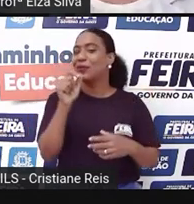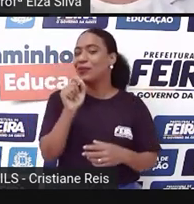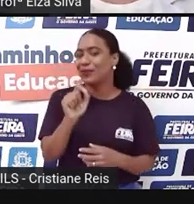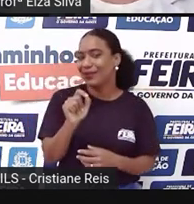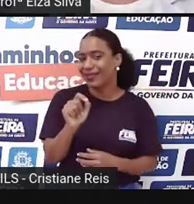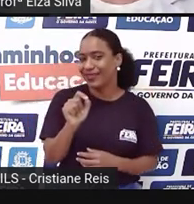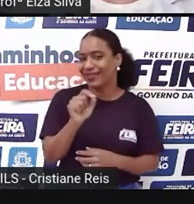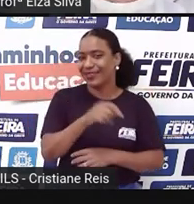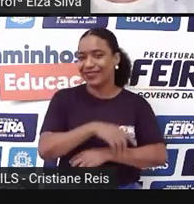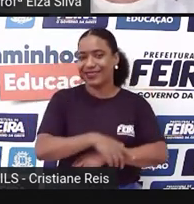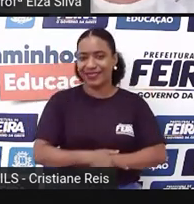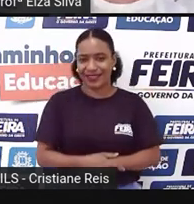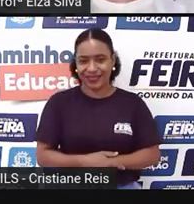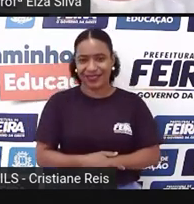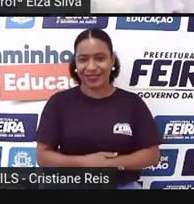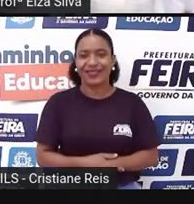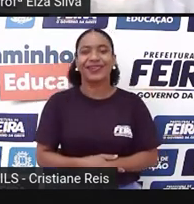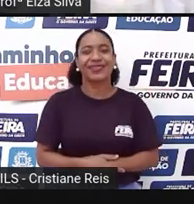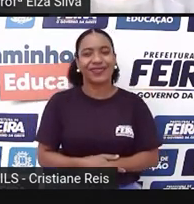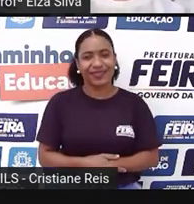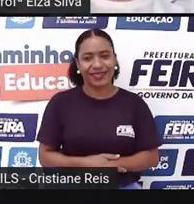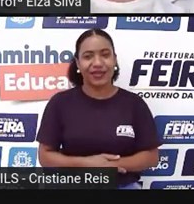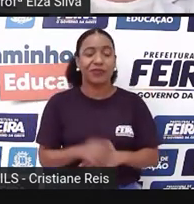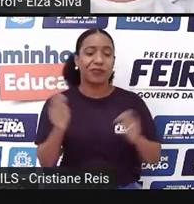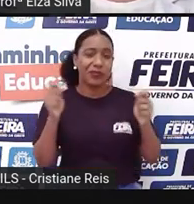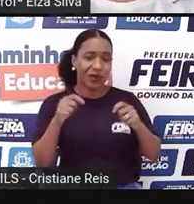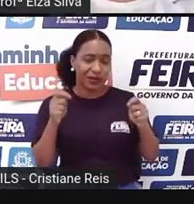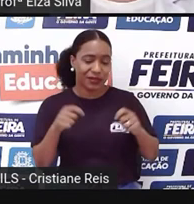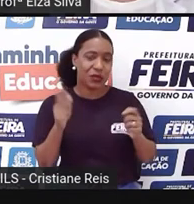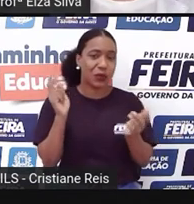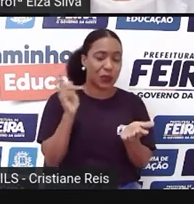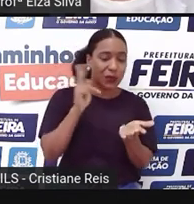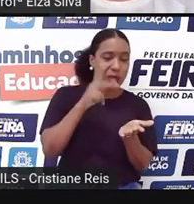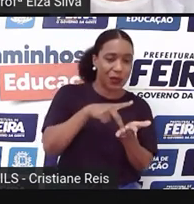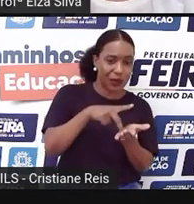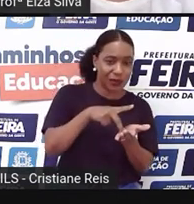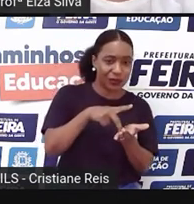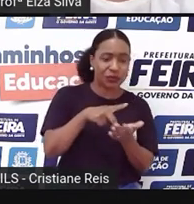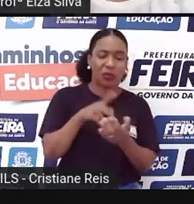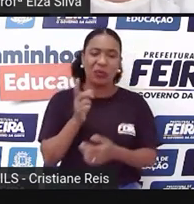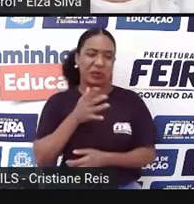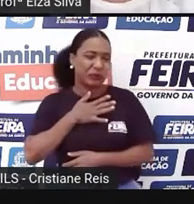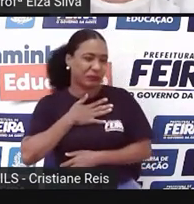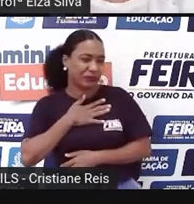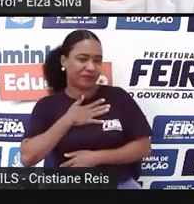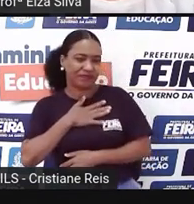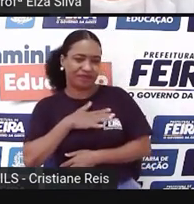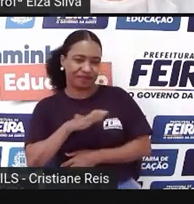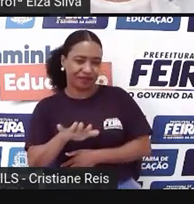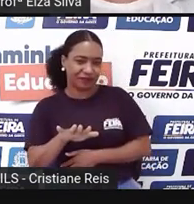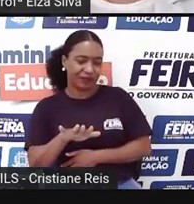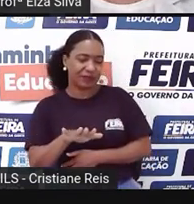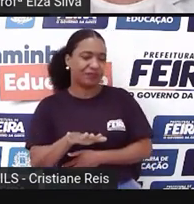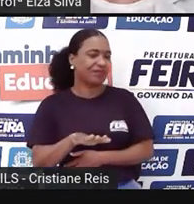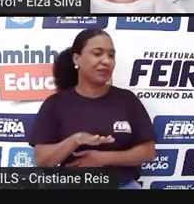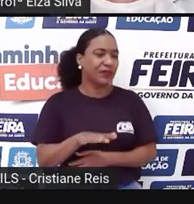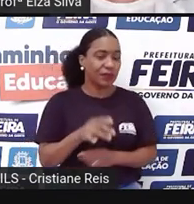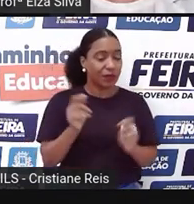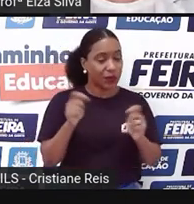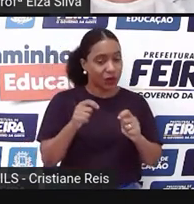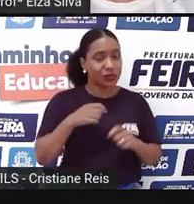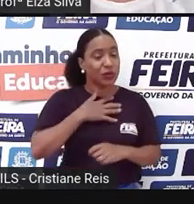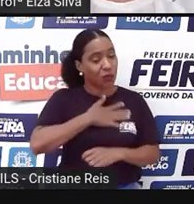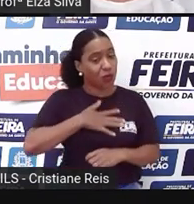realmente gosto. Ou então, I dislike, eu não gosto. Or, I don't like, que nós sabemos que é